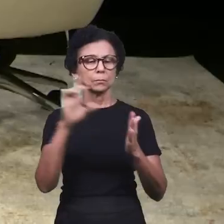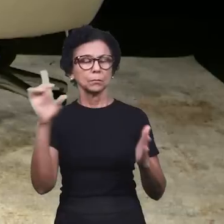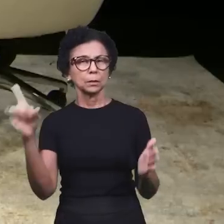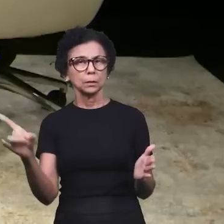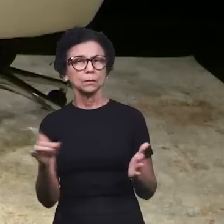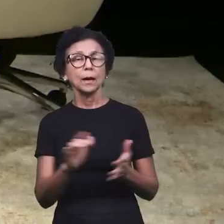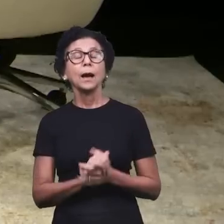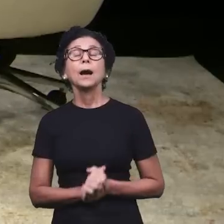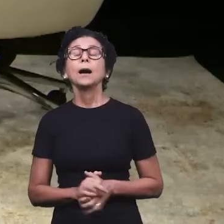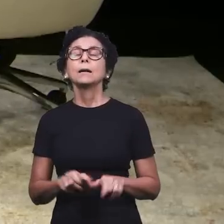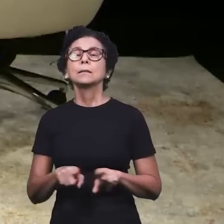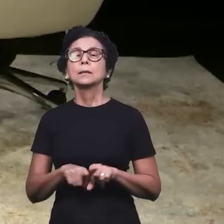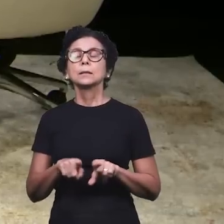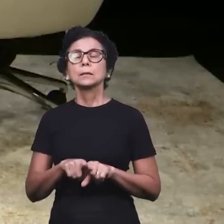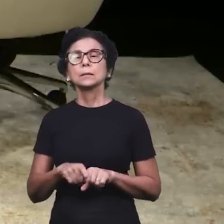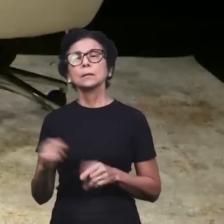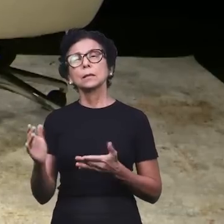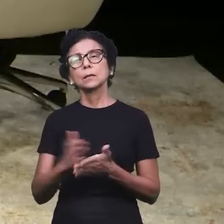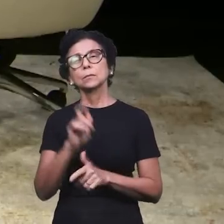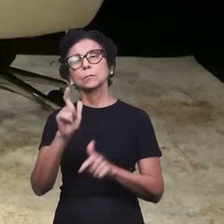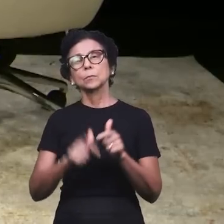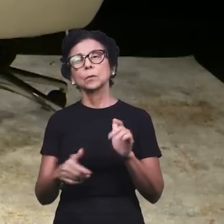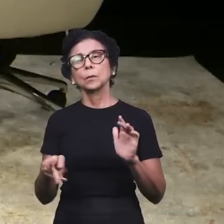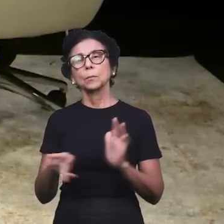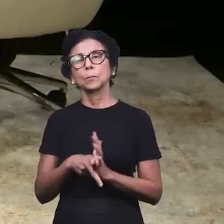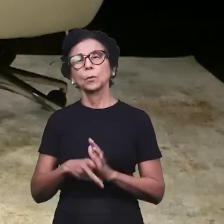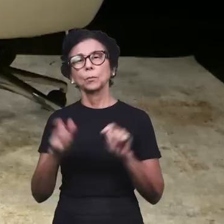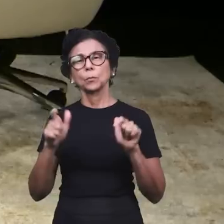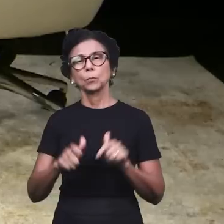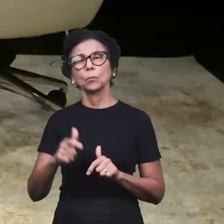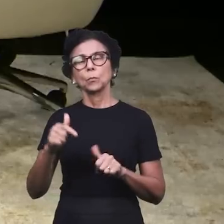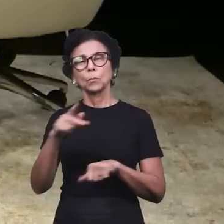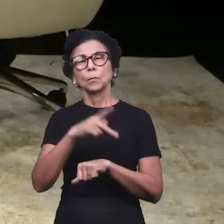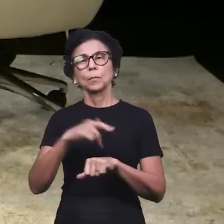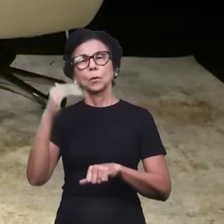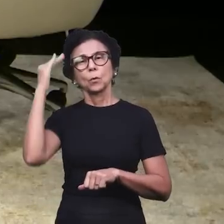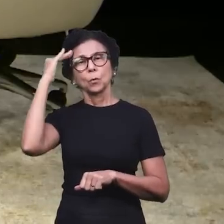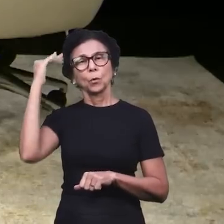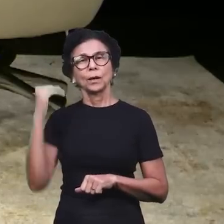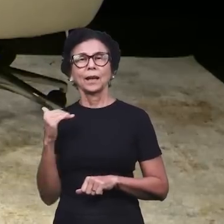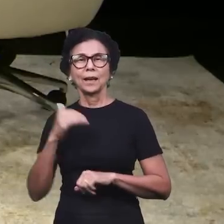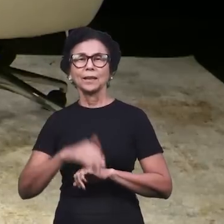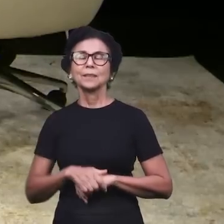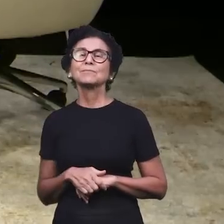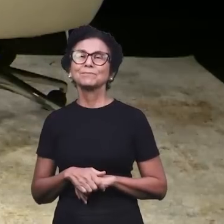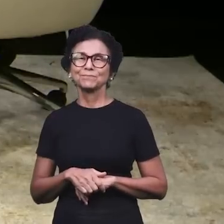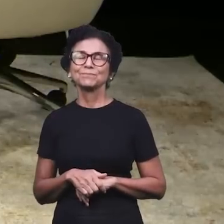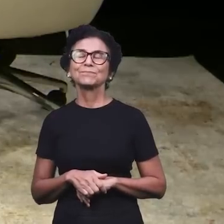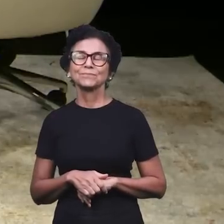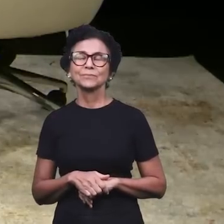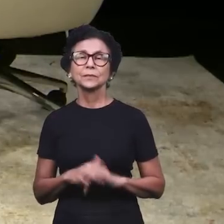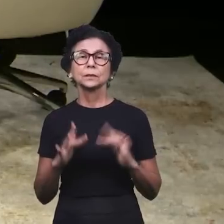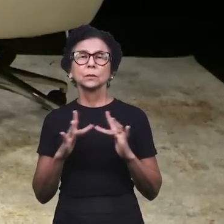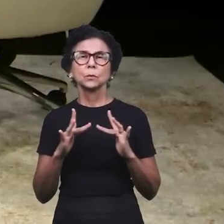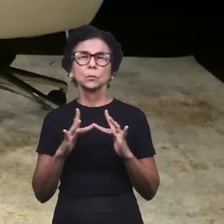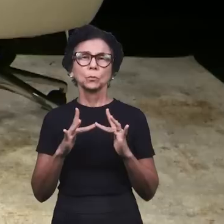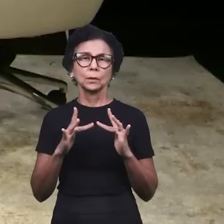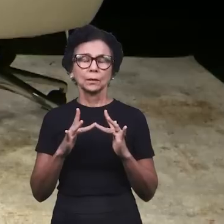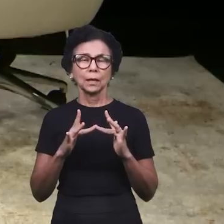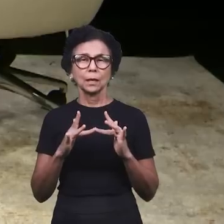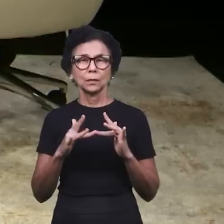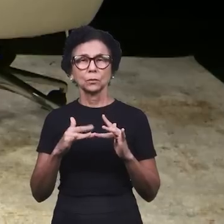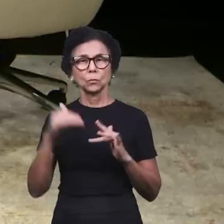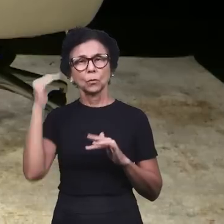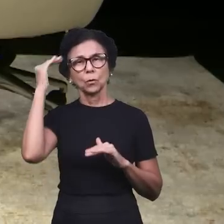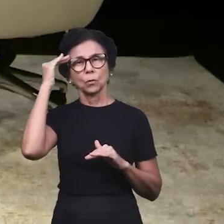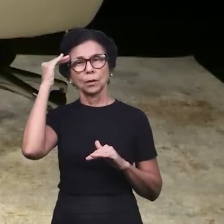É interessante, quando ele estava para sair, ele teve uns contatos com os coreanos, mas o contato maior com o coreano foi quando ele saiu